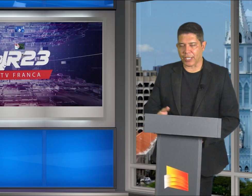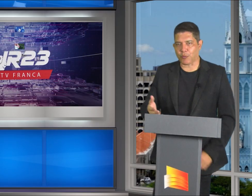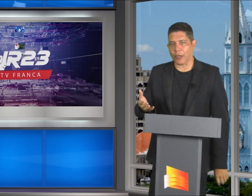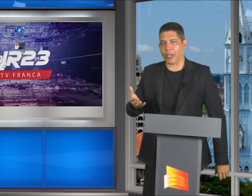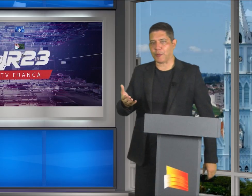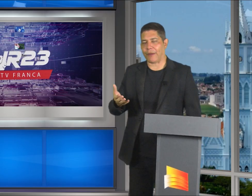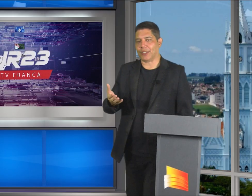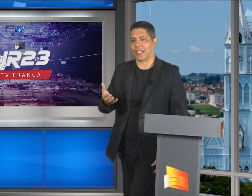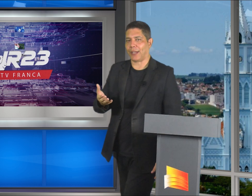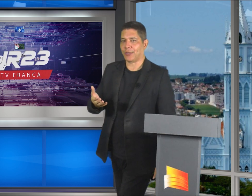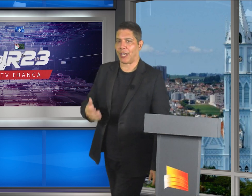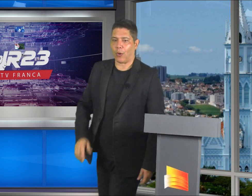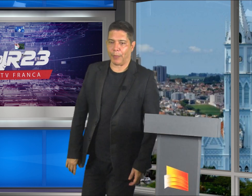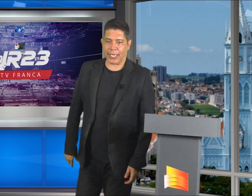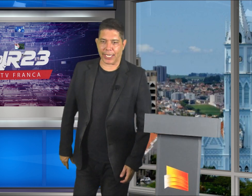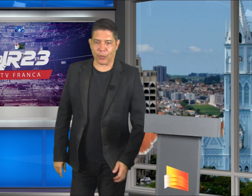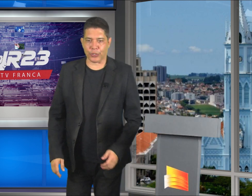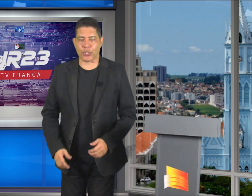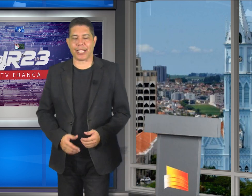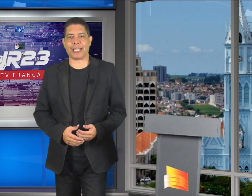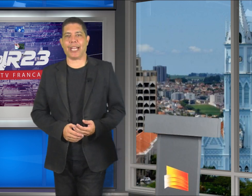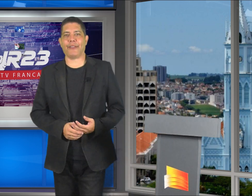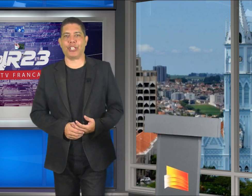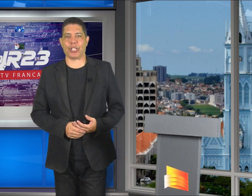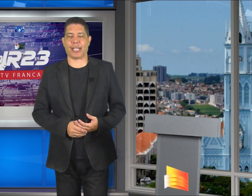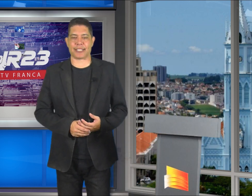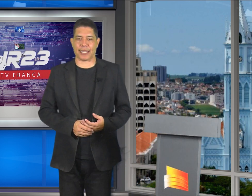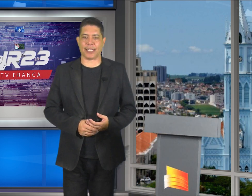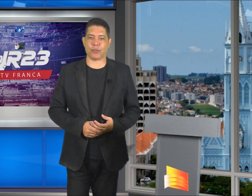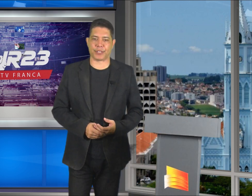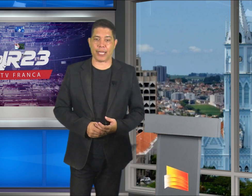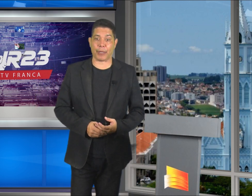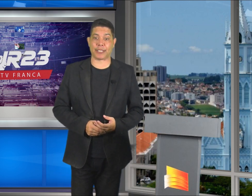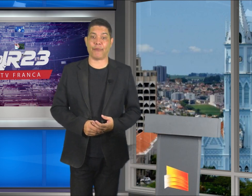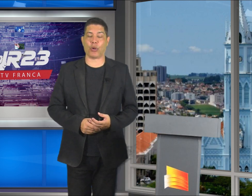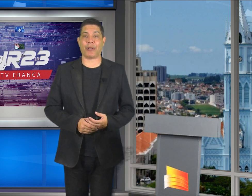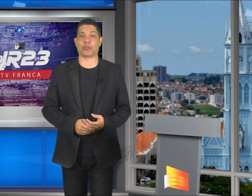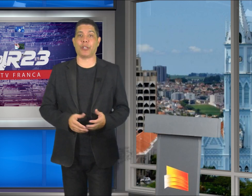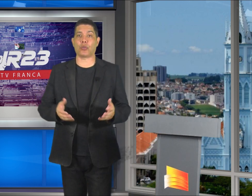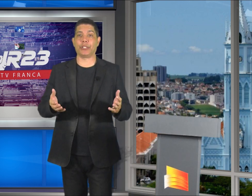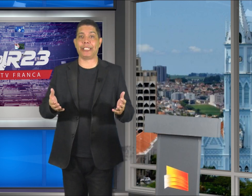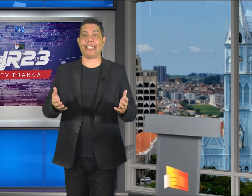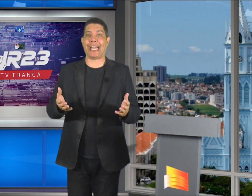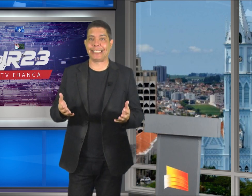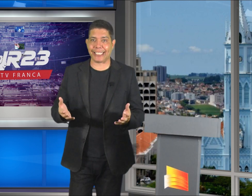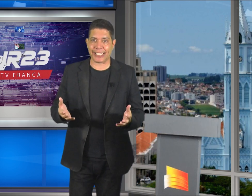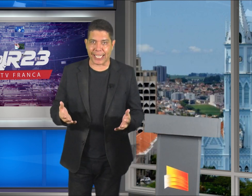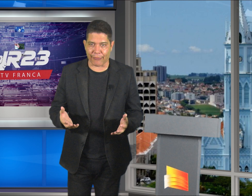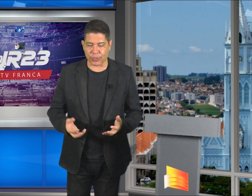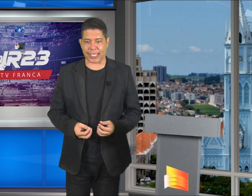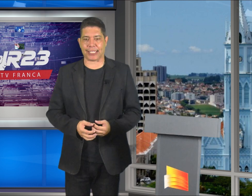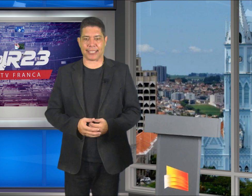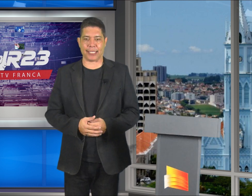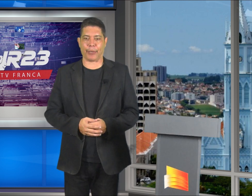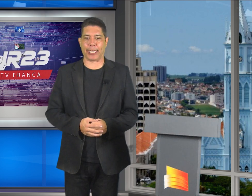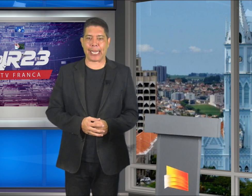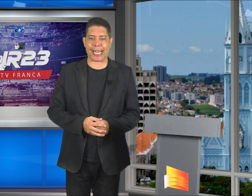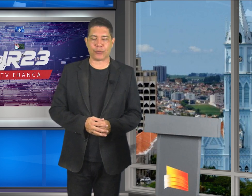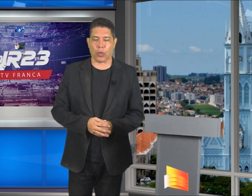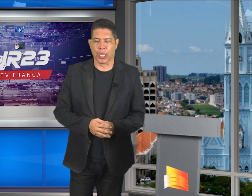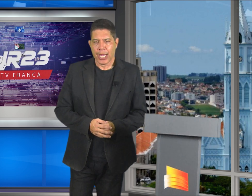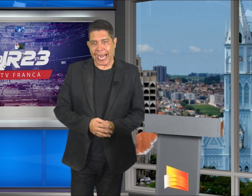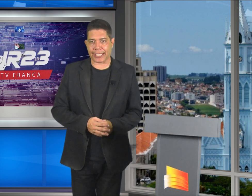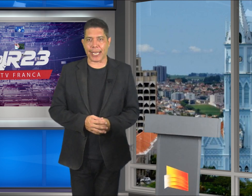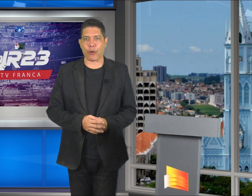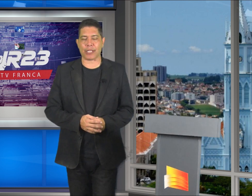Mais uma vez, boa noite para você que nos acompanha aqui no JR23, trazendo sempre as informações do dia a dia. Você que está sempre